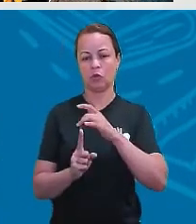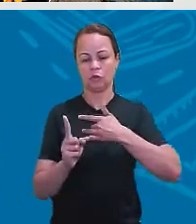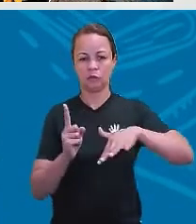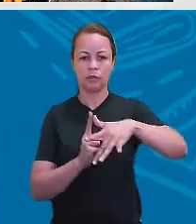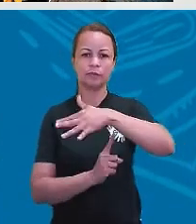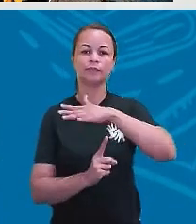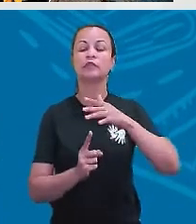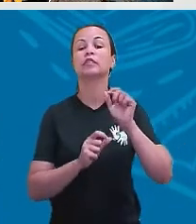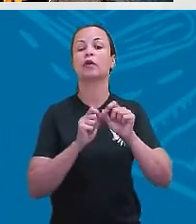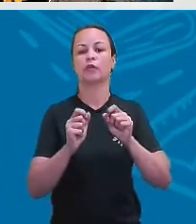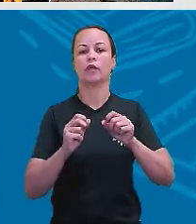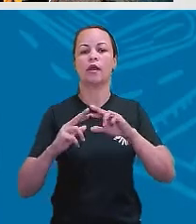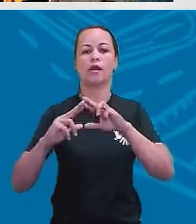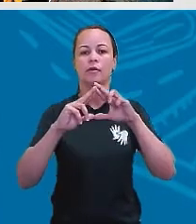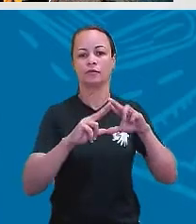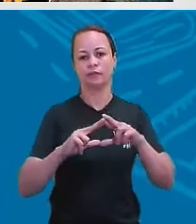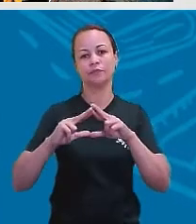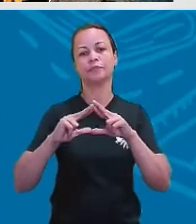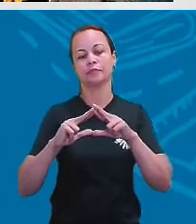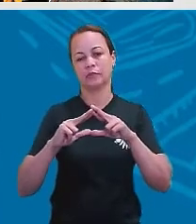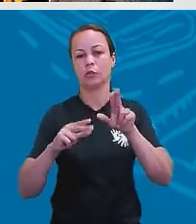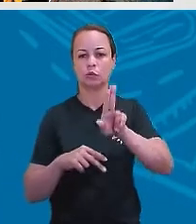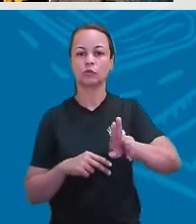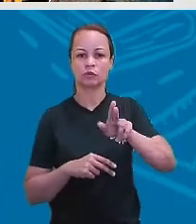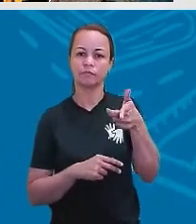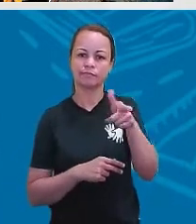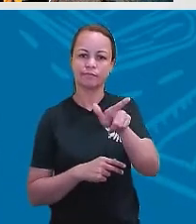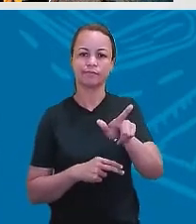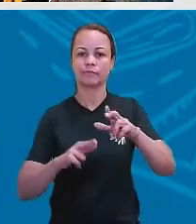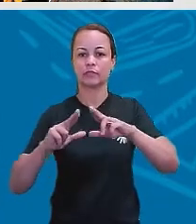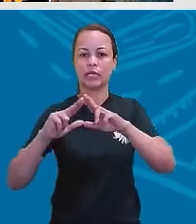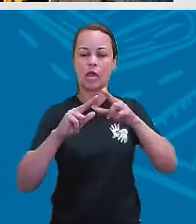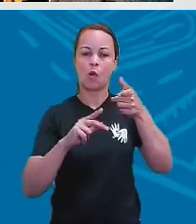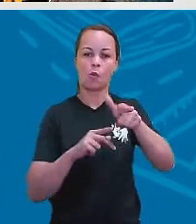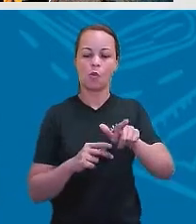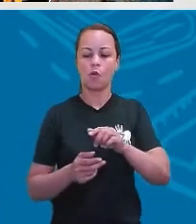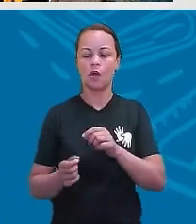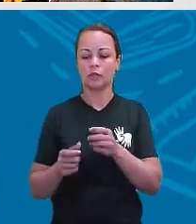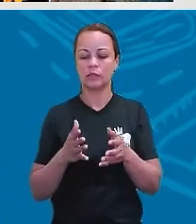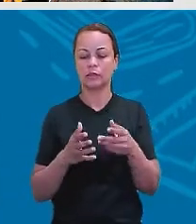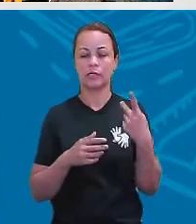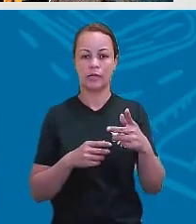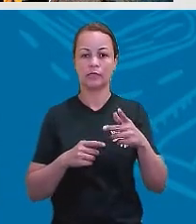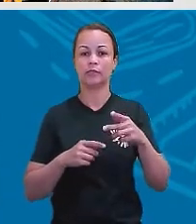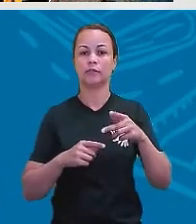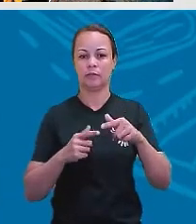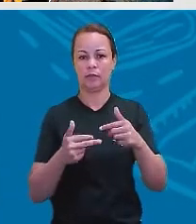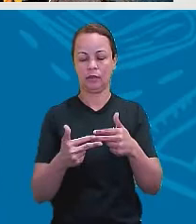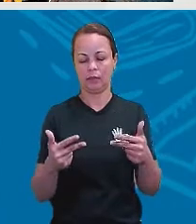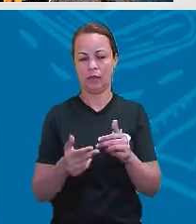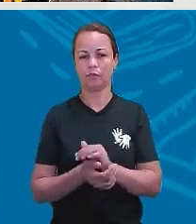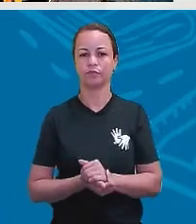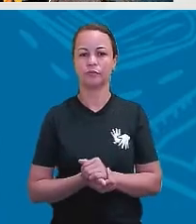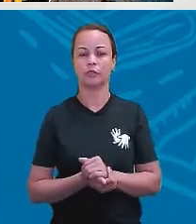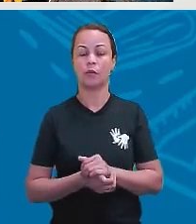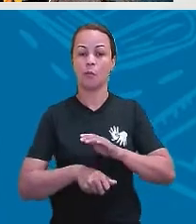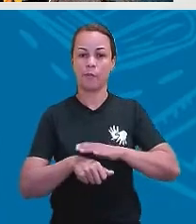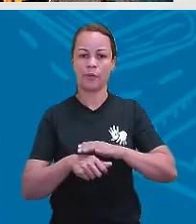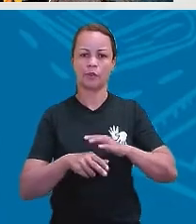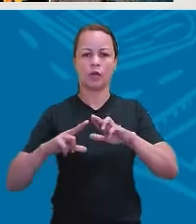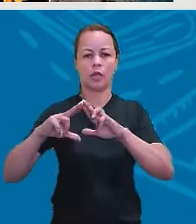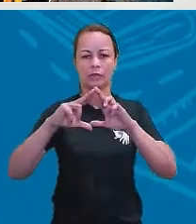que é a reciclagem, né? A reutilização desse material. E a partir do momento que a gente recicla, que a gente reutiliza,